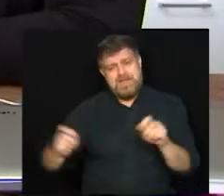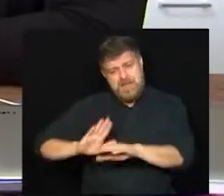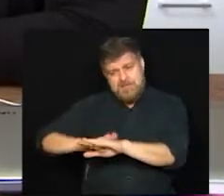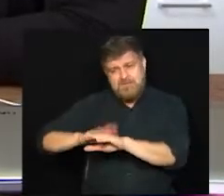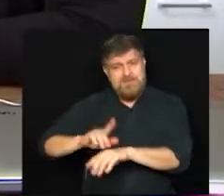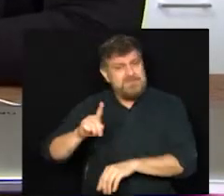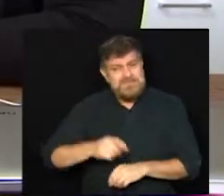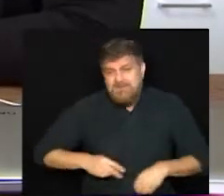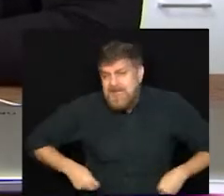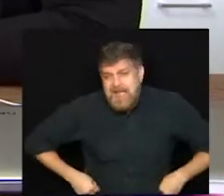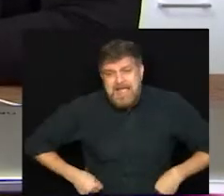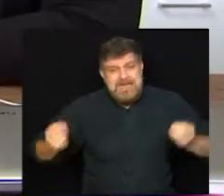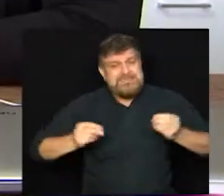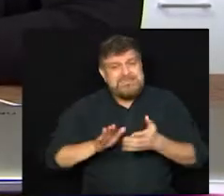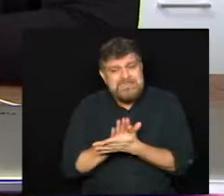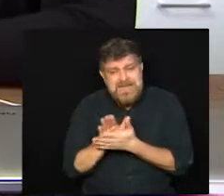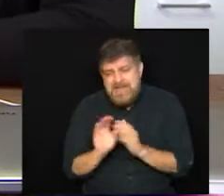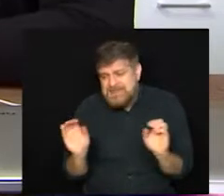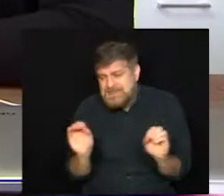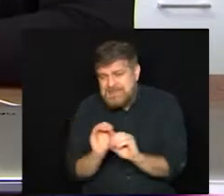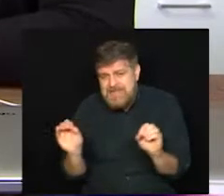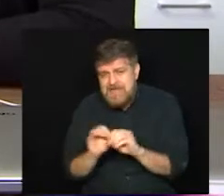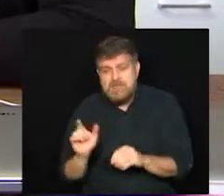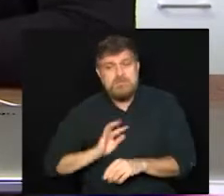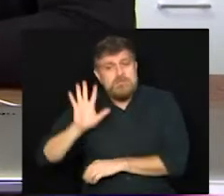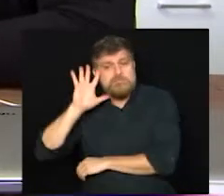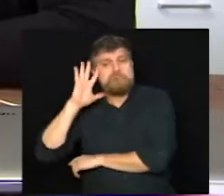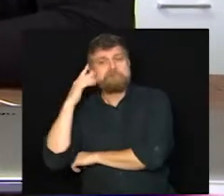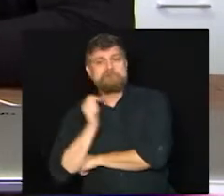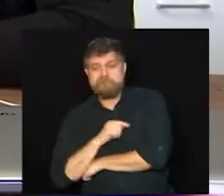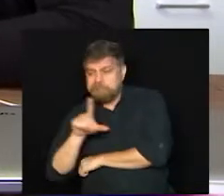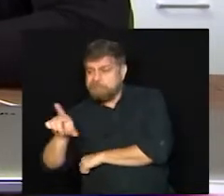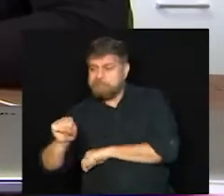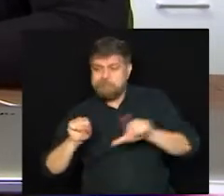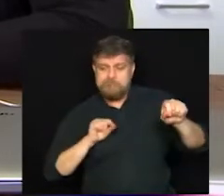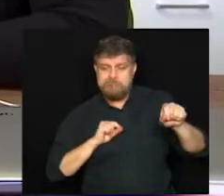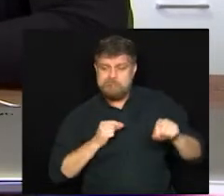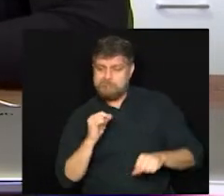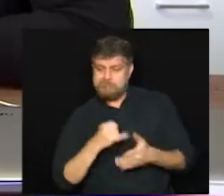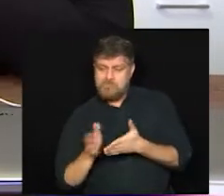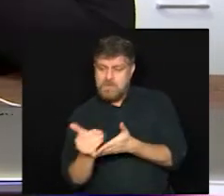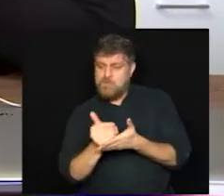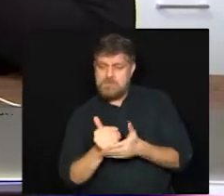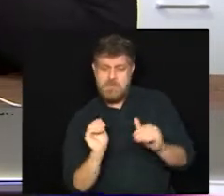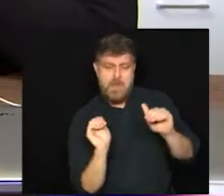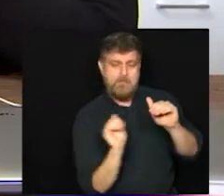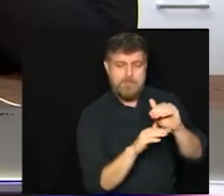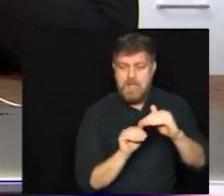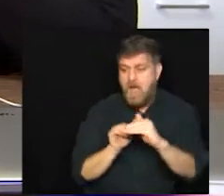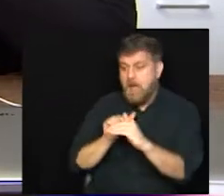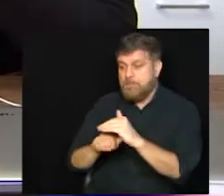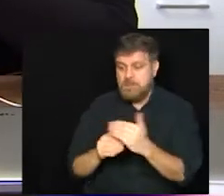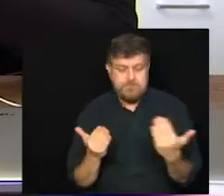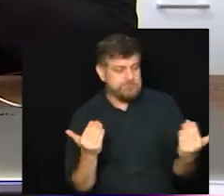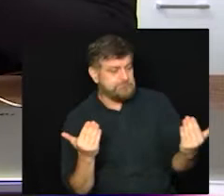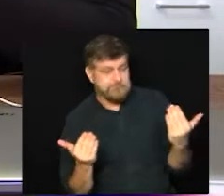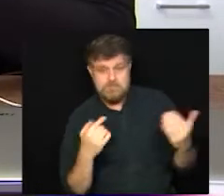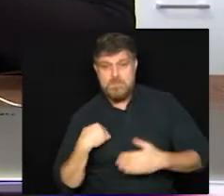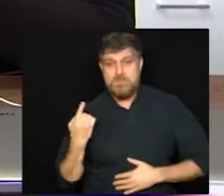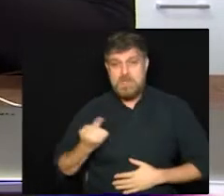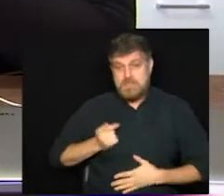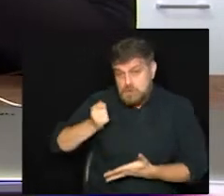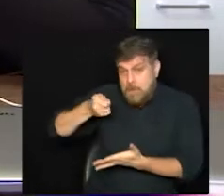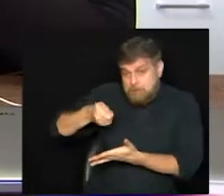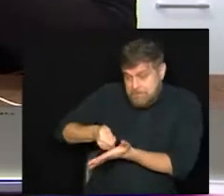gastar nada, né? E você vai decidir para onde vai o seu imposto, porque, na verdade, a gente paga o